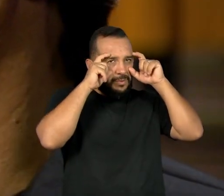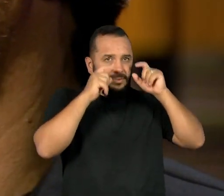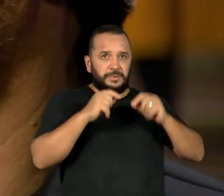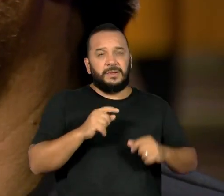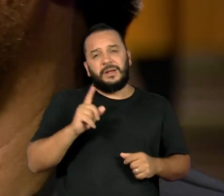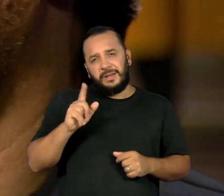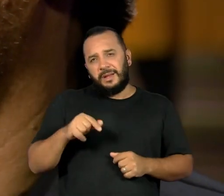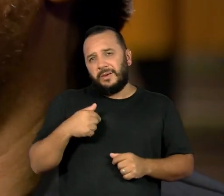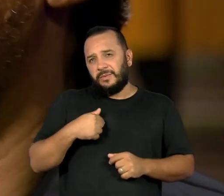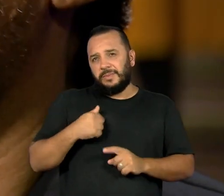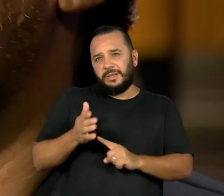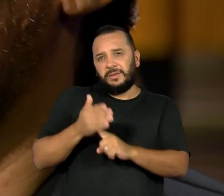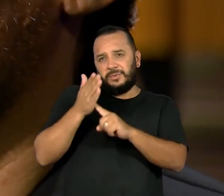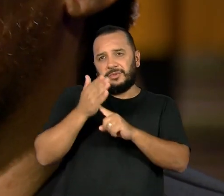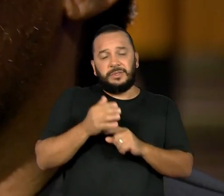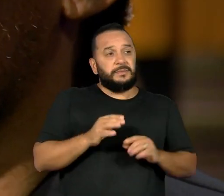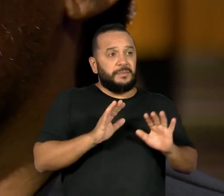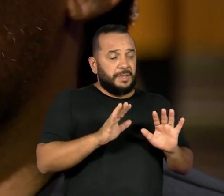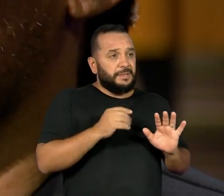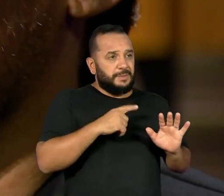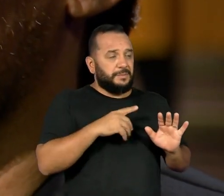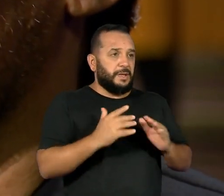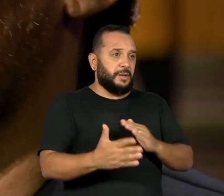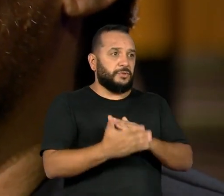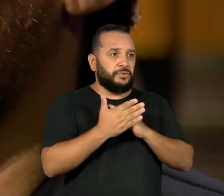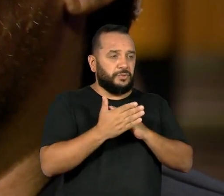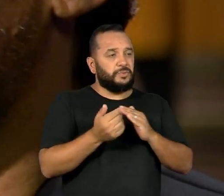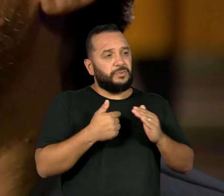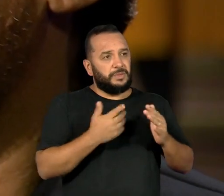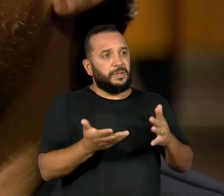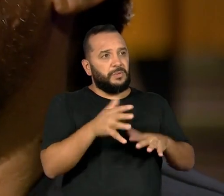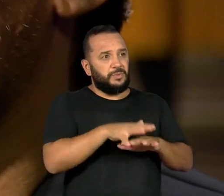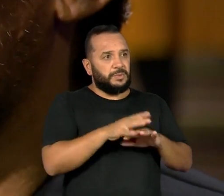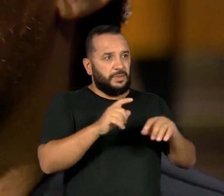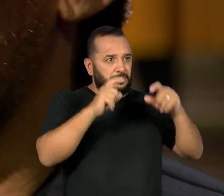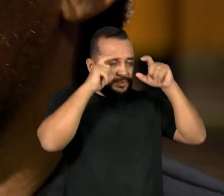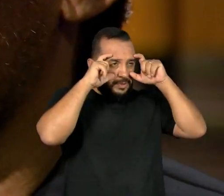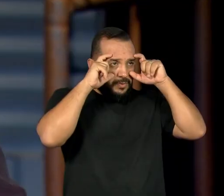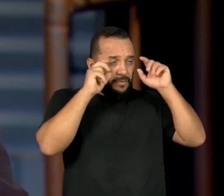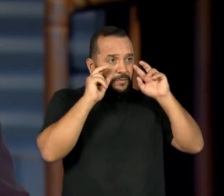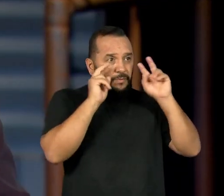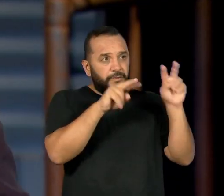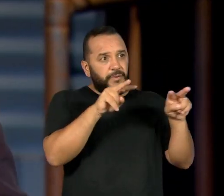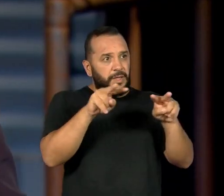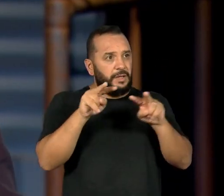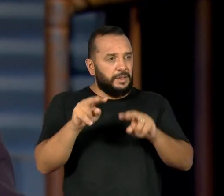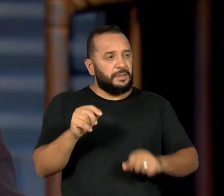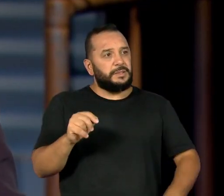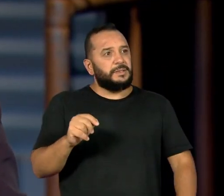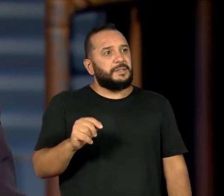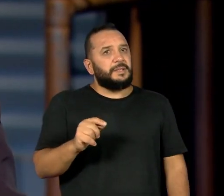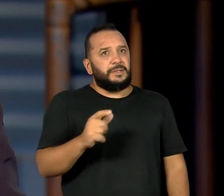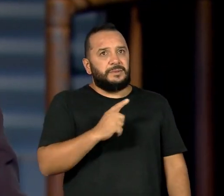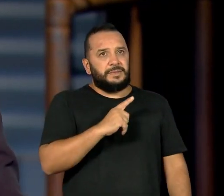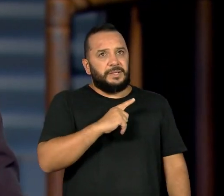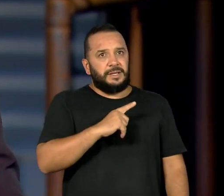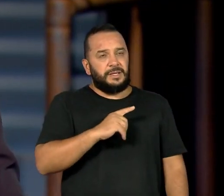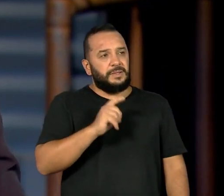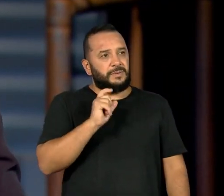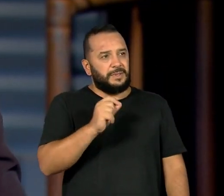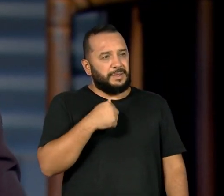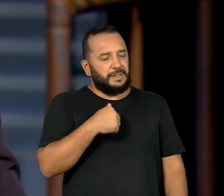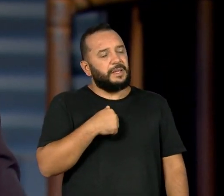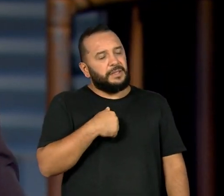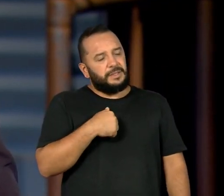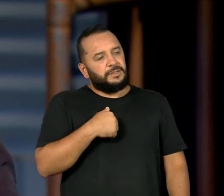dispositivo, um dispositivo de inclusão, né, para eu poder enxergar. Isso sem falar que eu tenho fratura dupla de